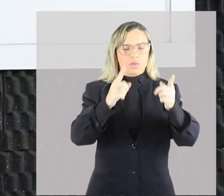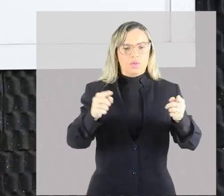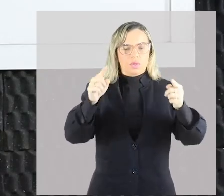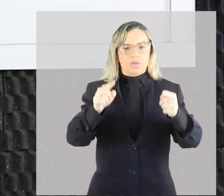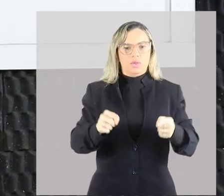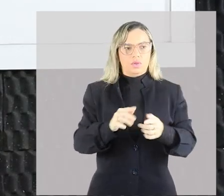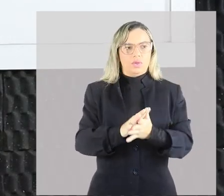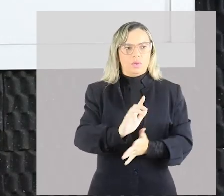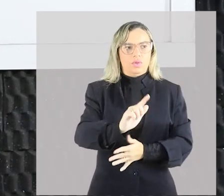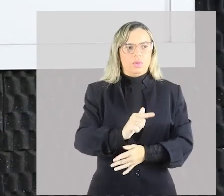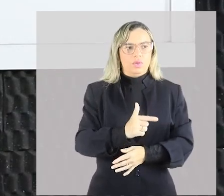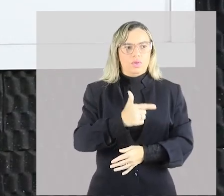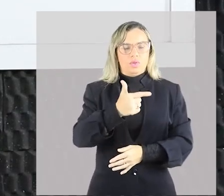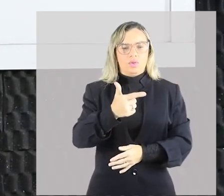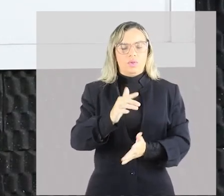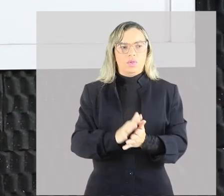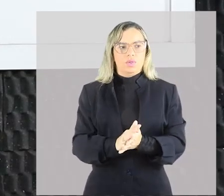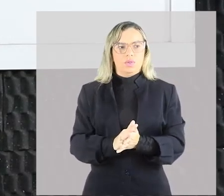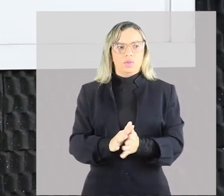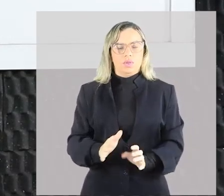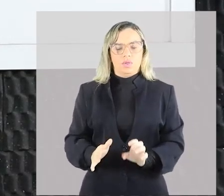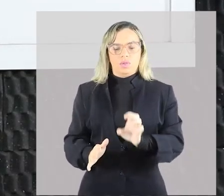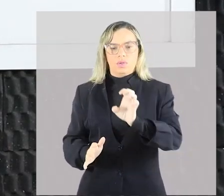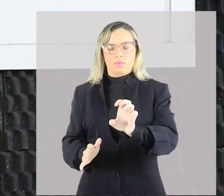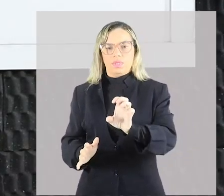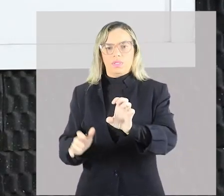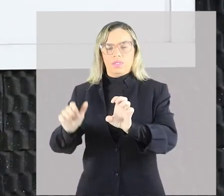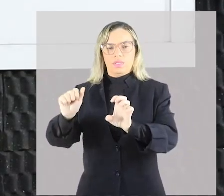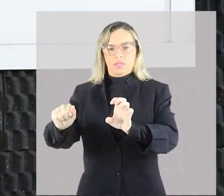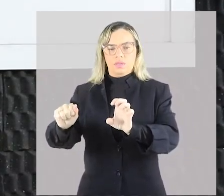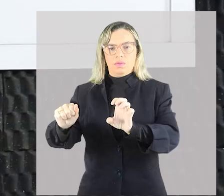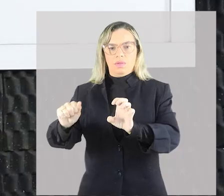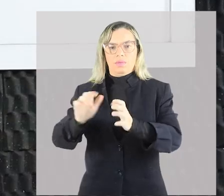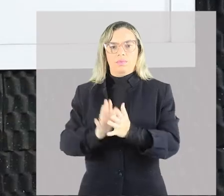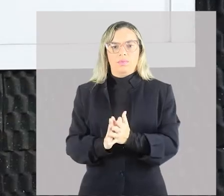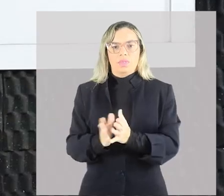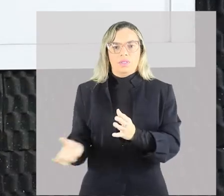pertence ao conjunto A. Para julgar se isso é verdadeiro ou falso.